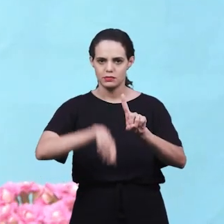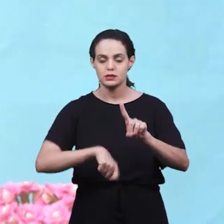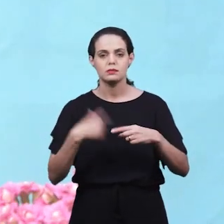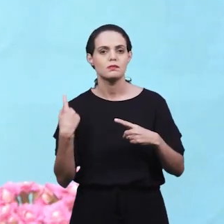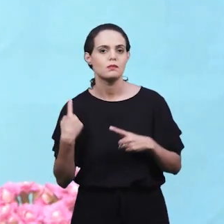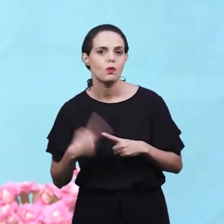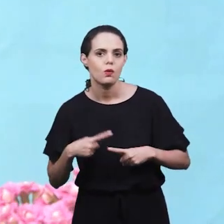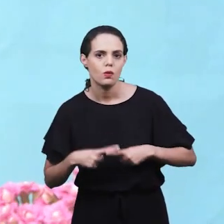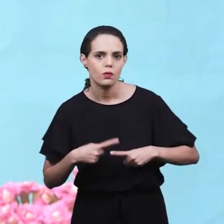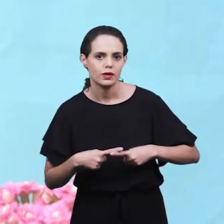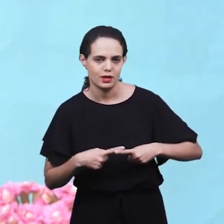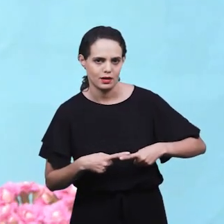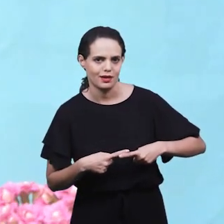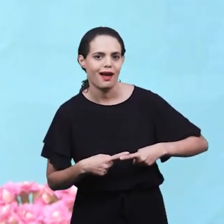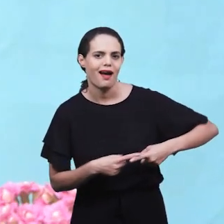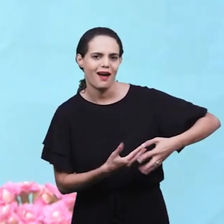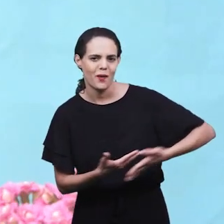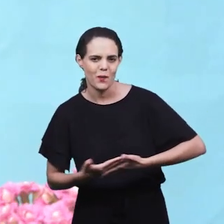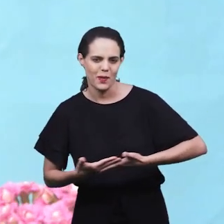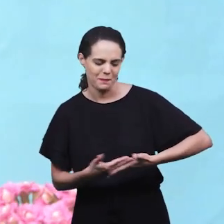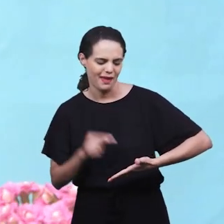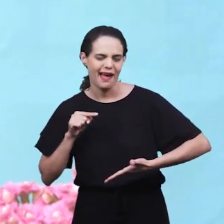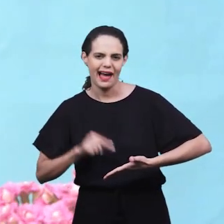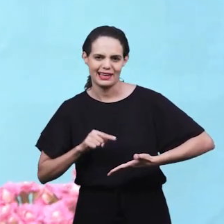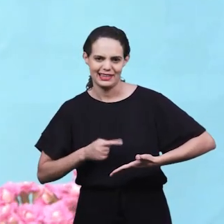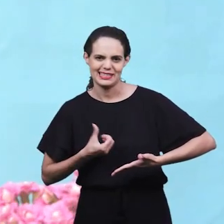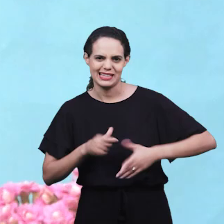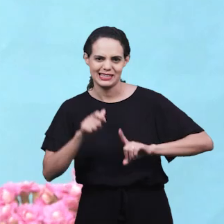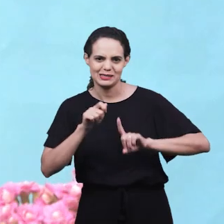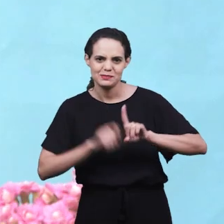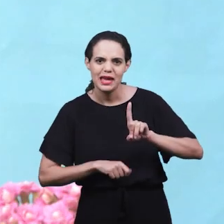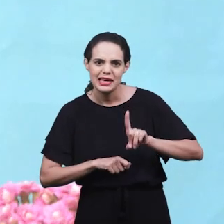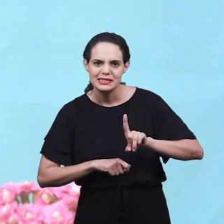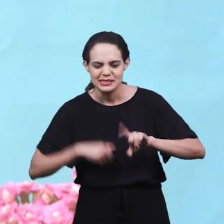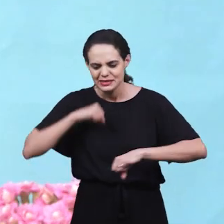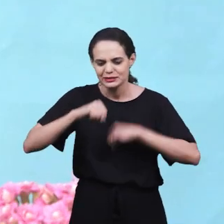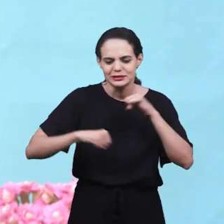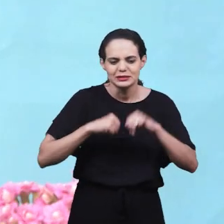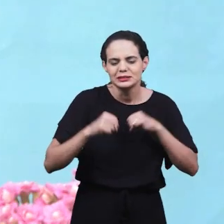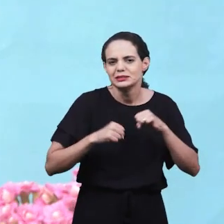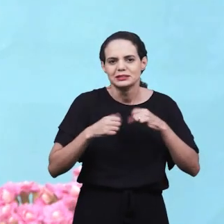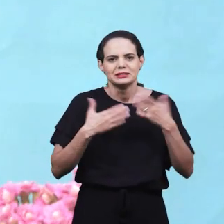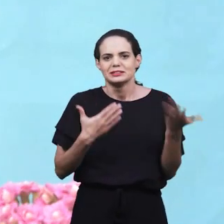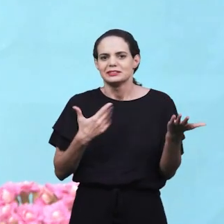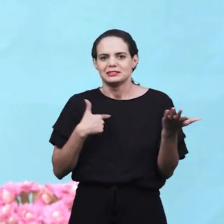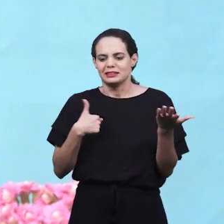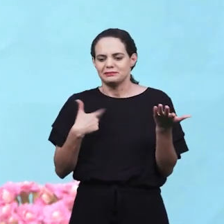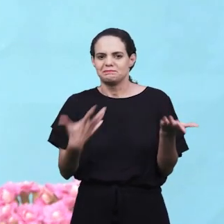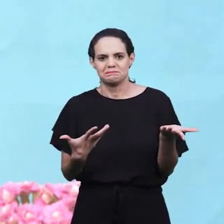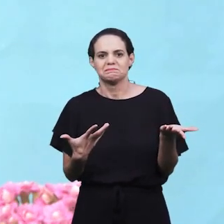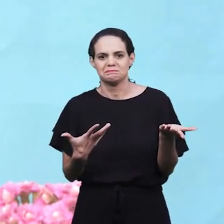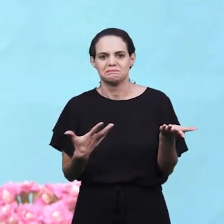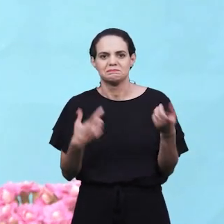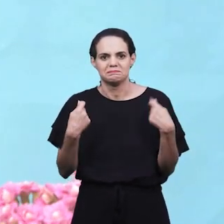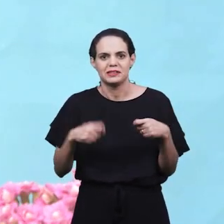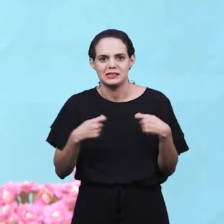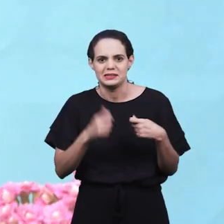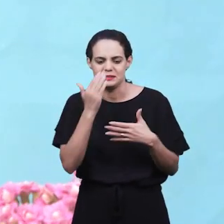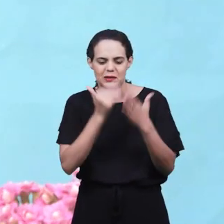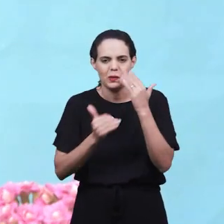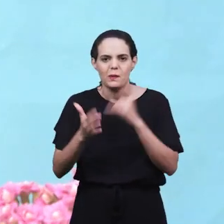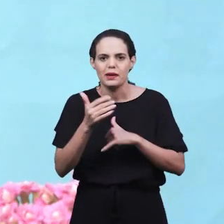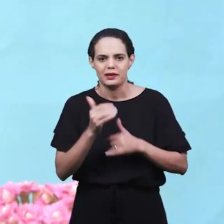começa a gastar mais energia nesse período. Essa alimentação é complementar ao leite materno ou à fórmula